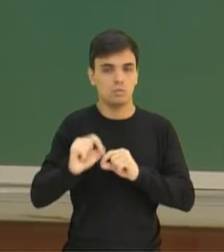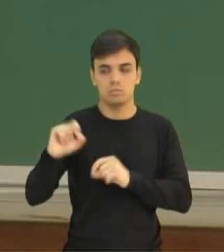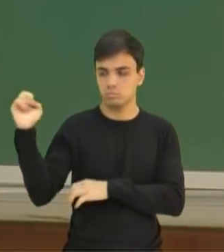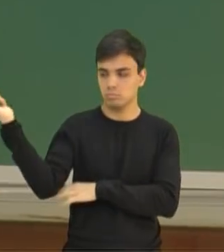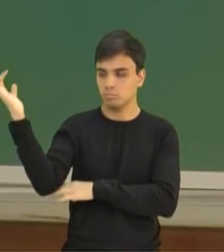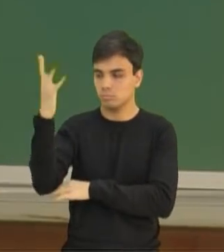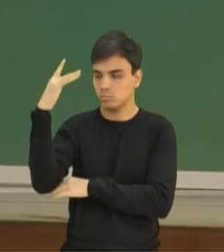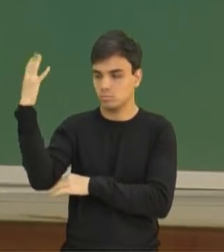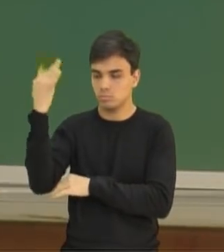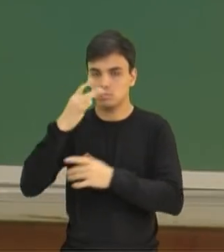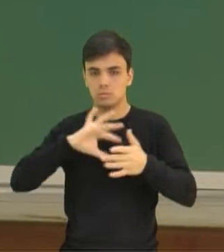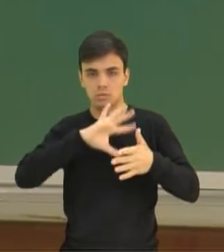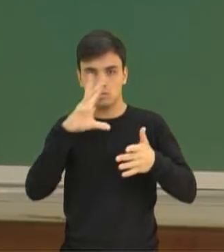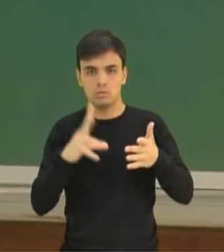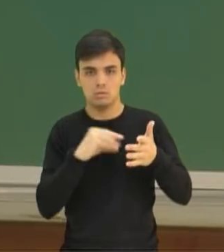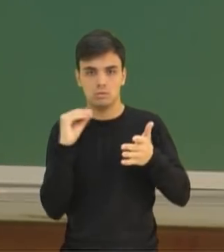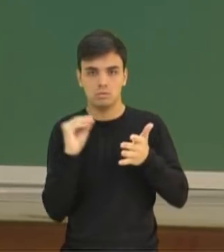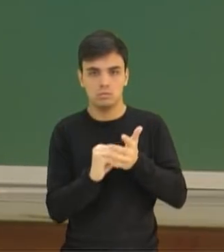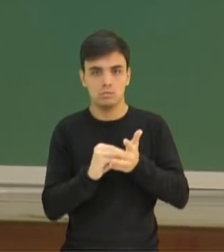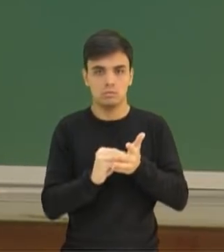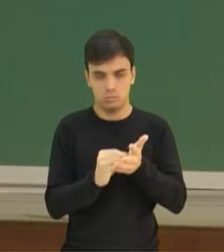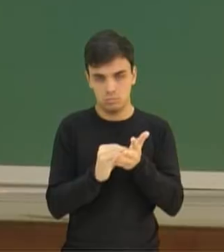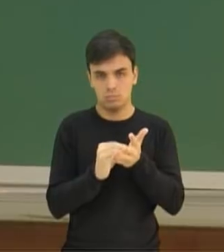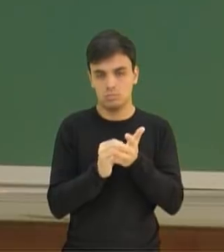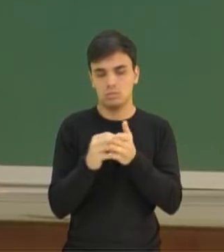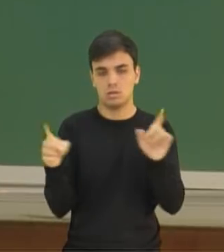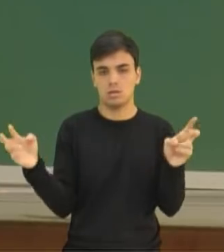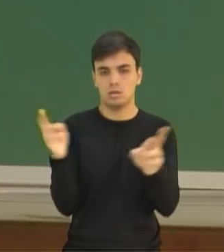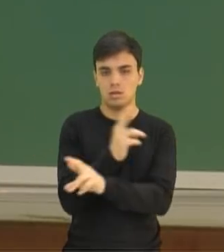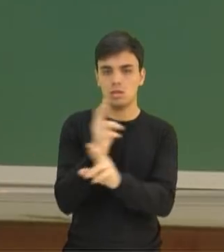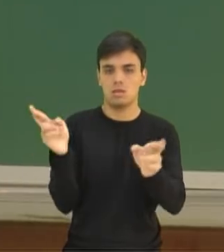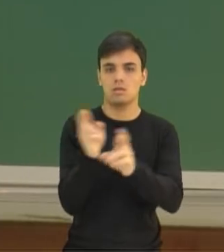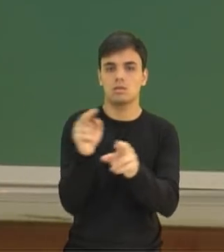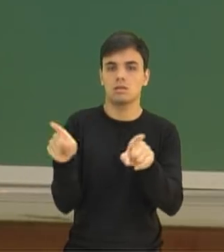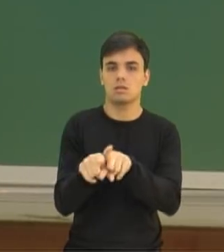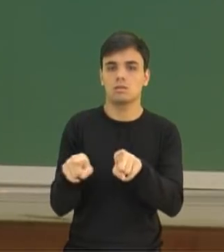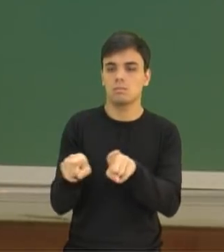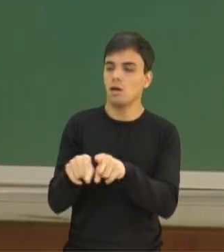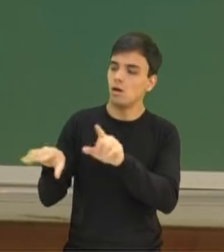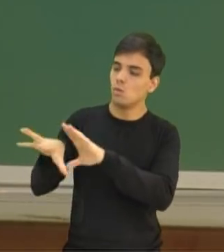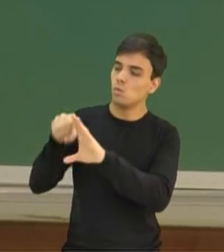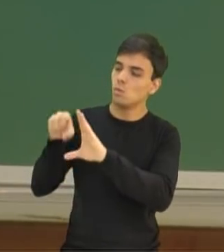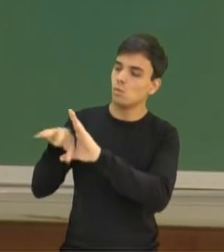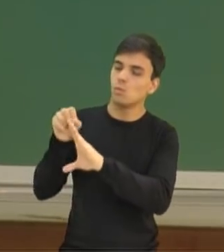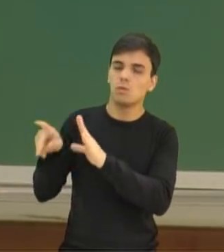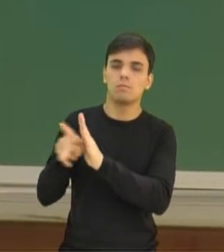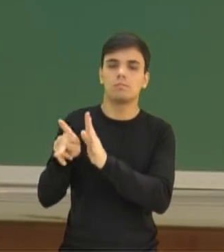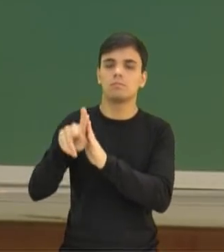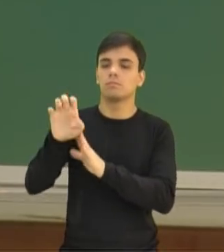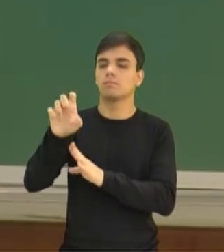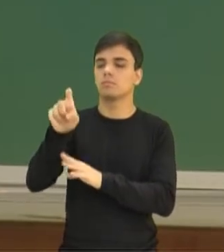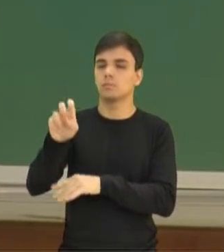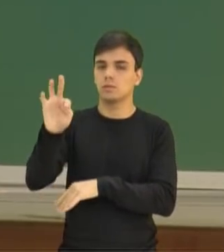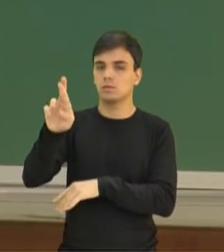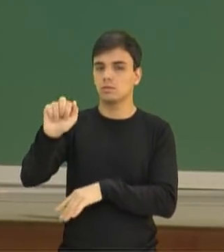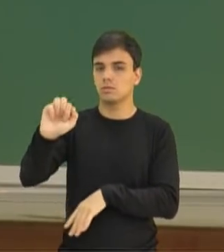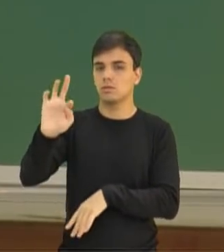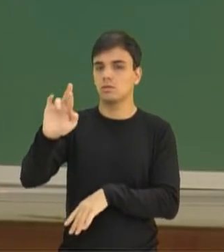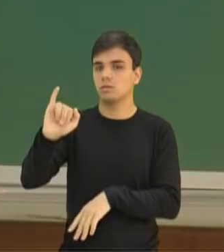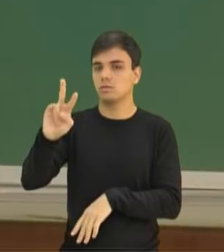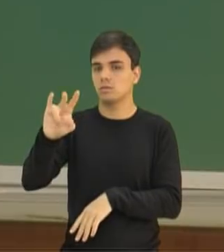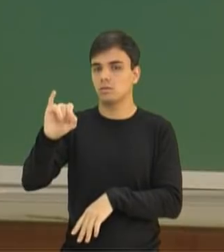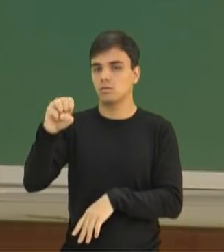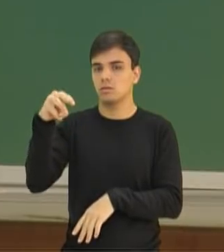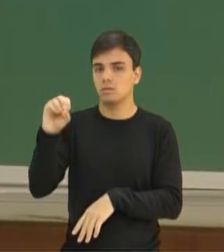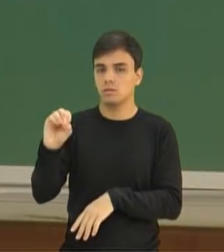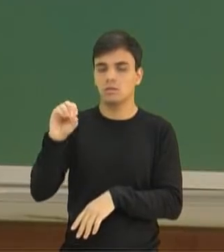floresta amazônica. Está ligada ali com a atividade de extrativismo, que faz parte do setor primário. Lembram